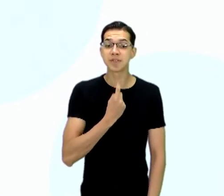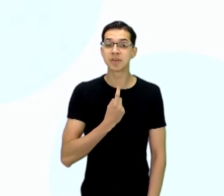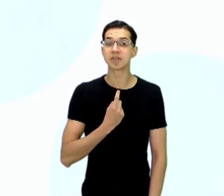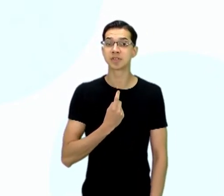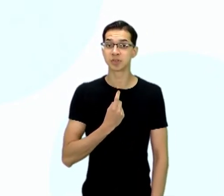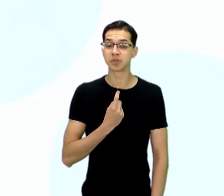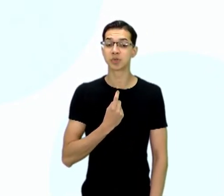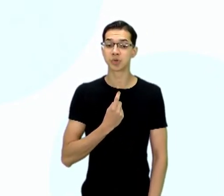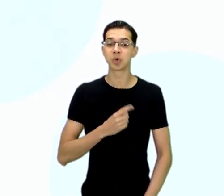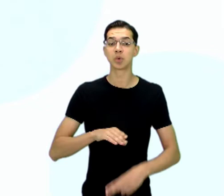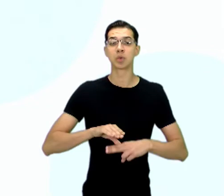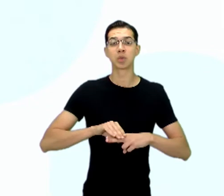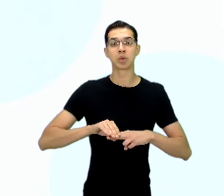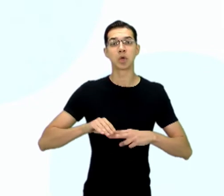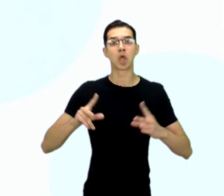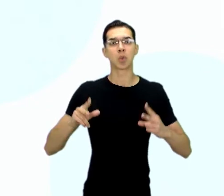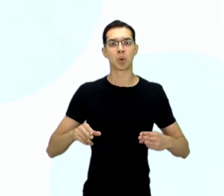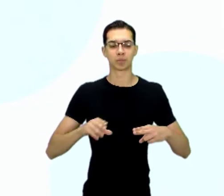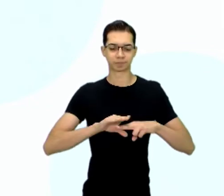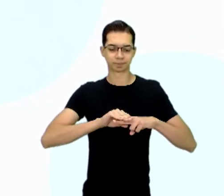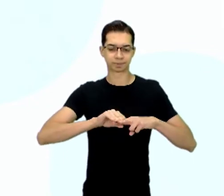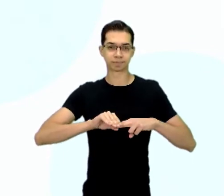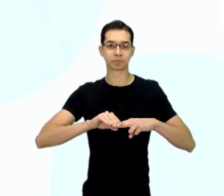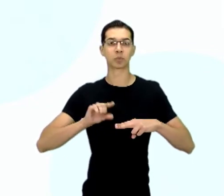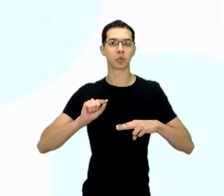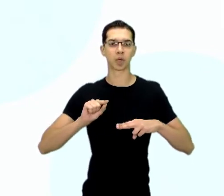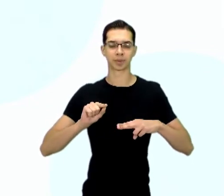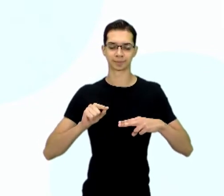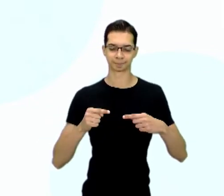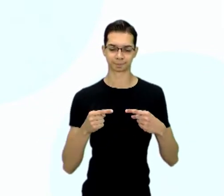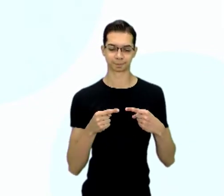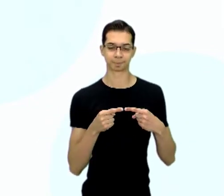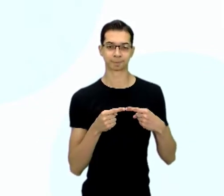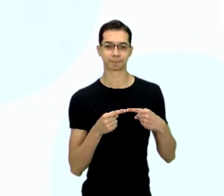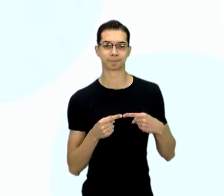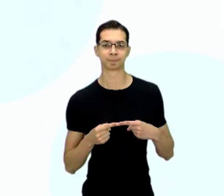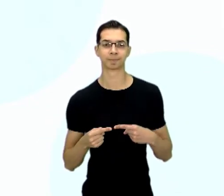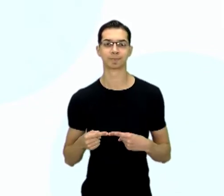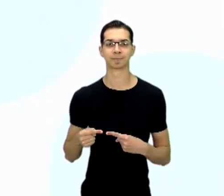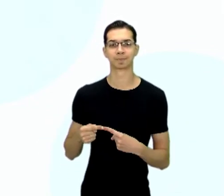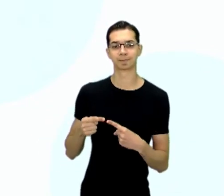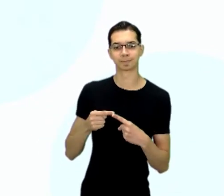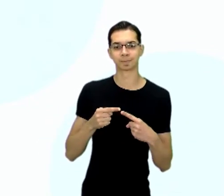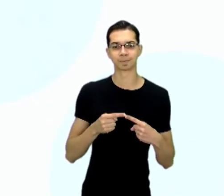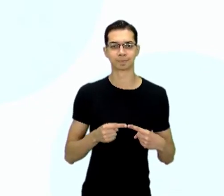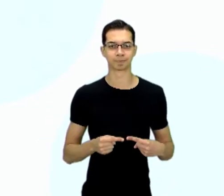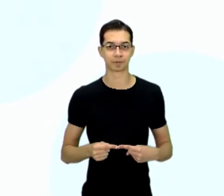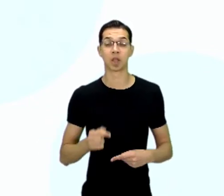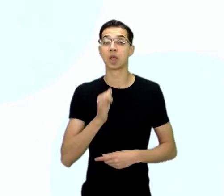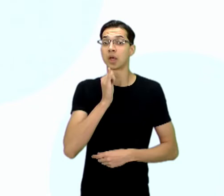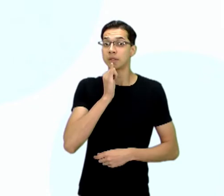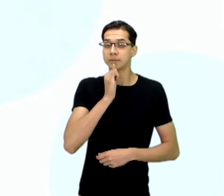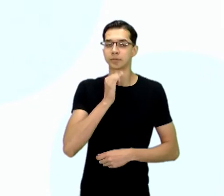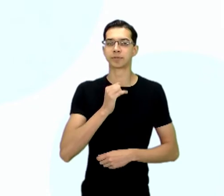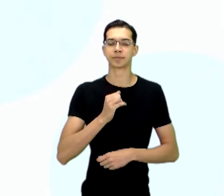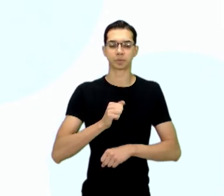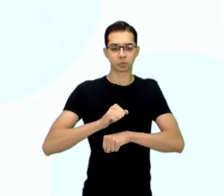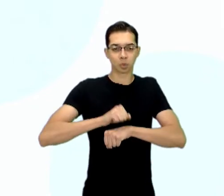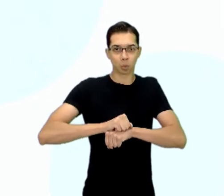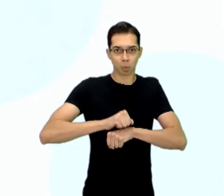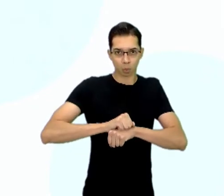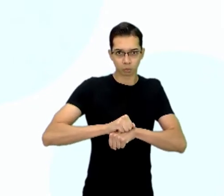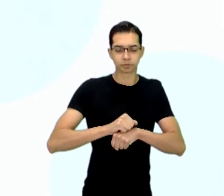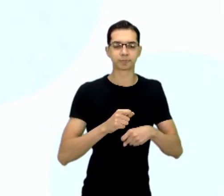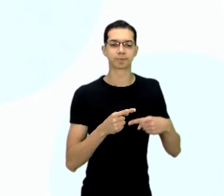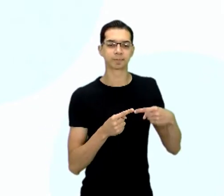você um ligamento, onde eu estou justamente só fazendo a ligação entre um osso e outro, e aqui também, olha, um outro